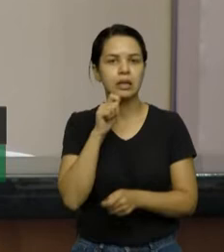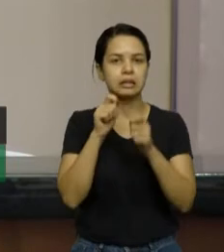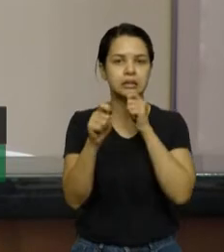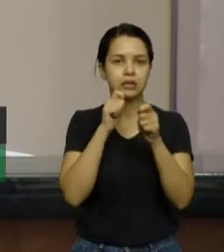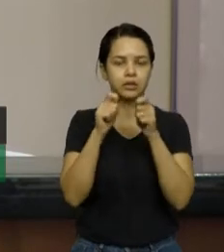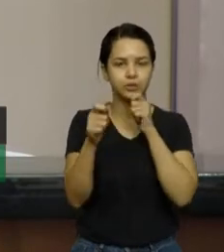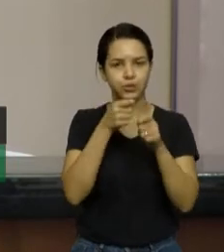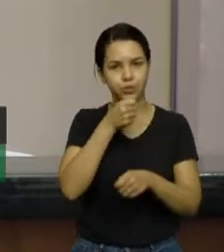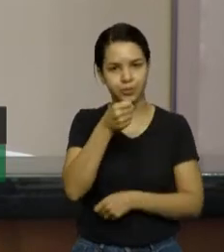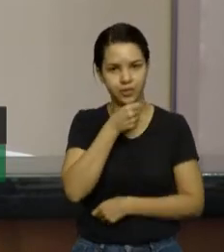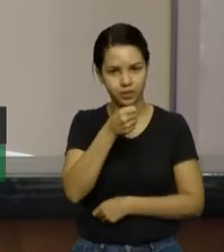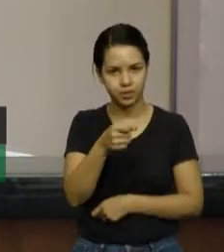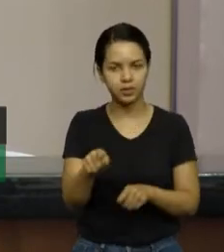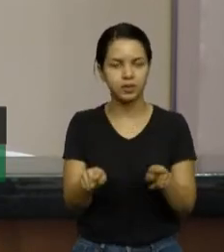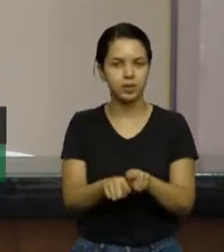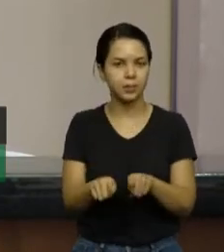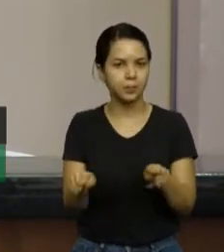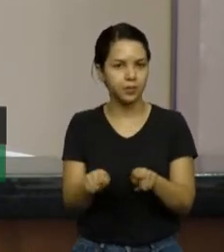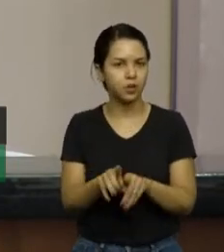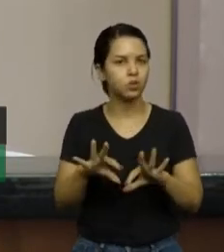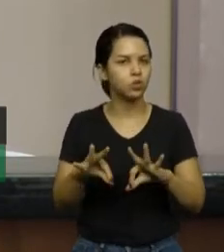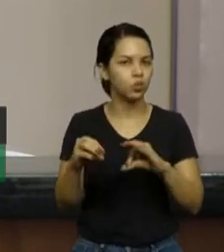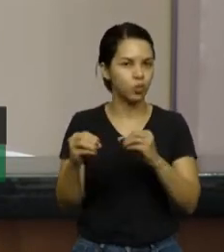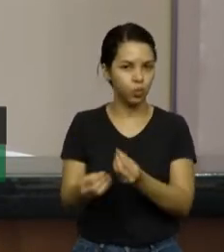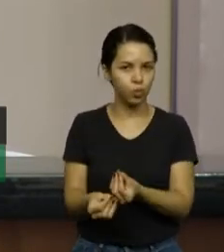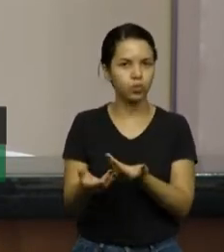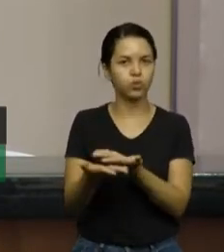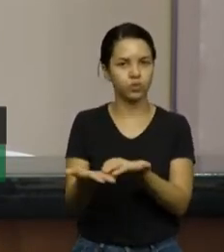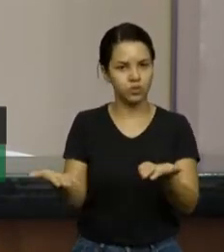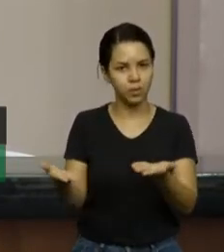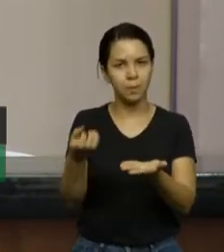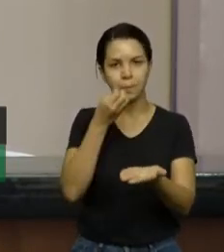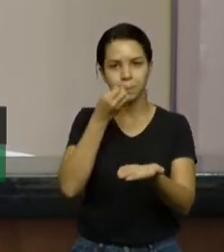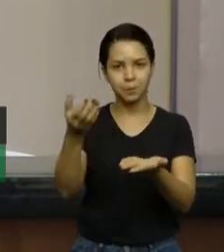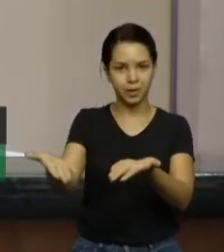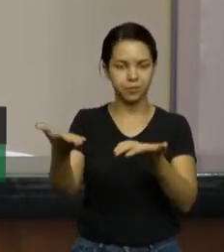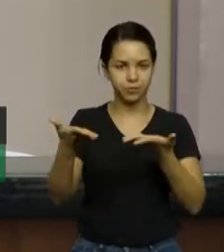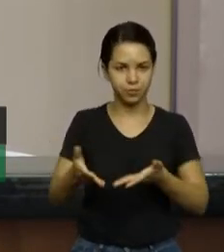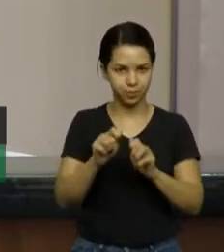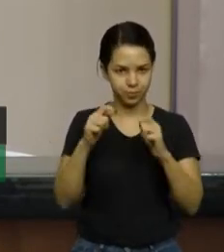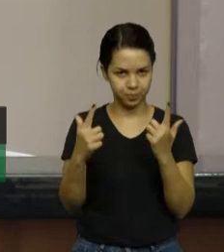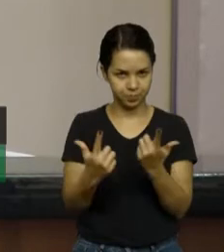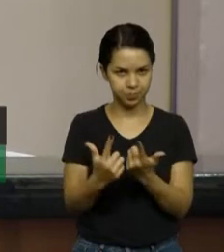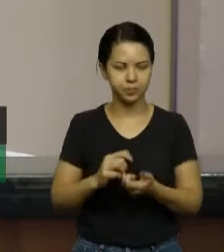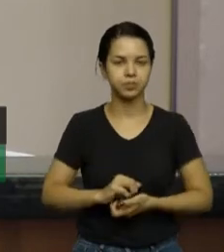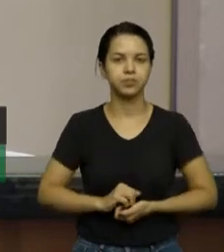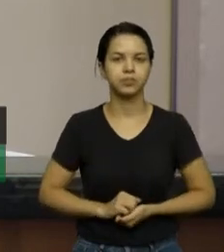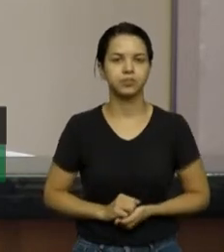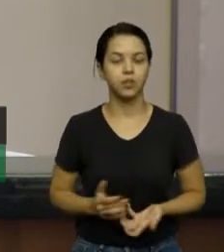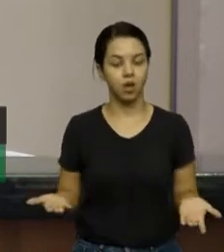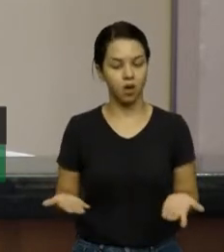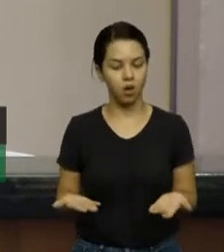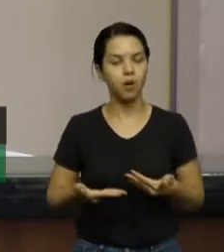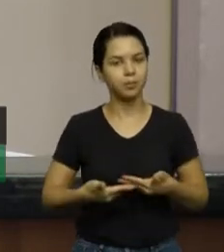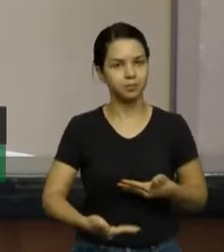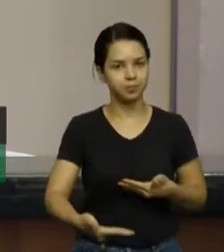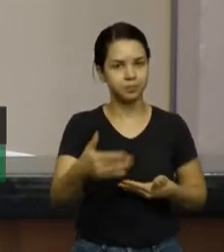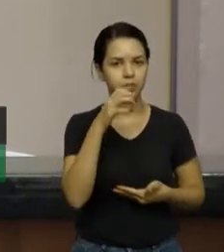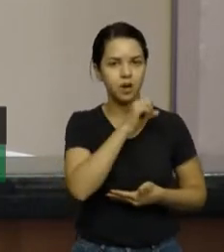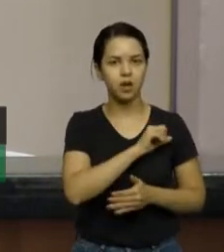imprensa, assim como todos os demais, sejam bem-vindos nessa casa. Passamos para as